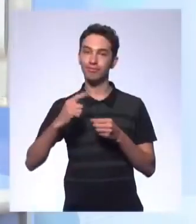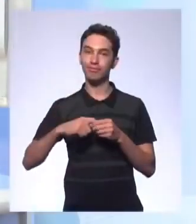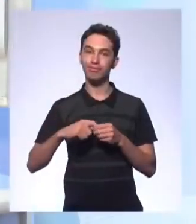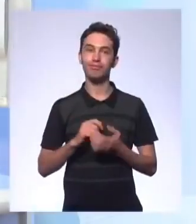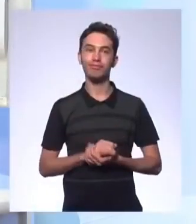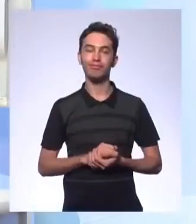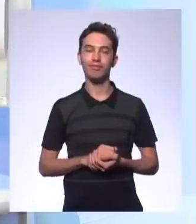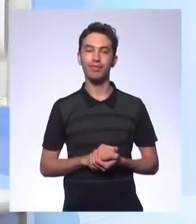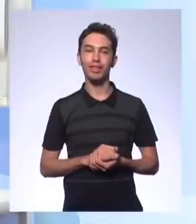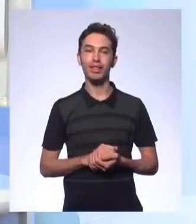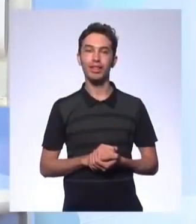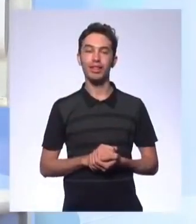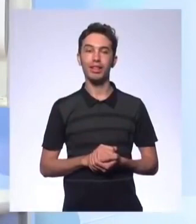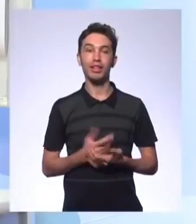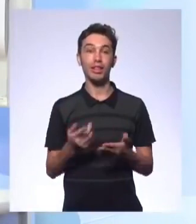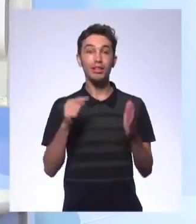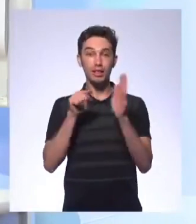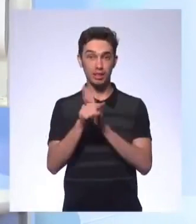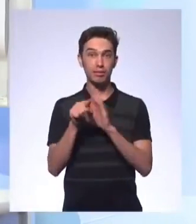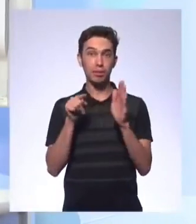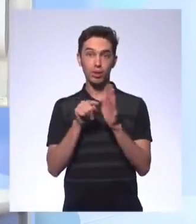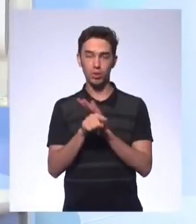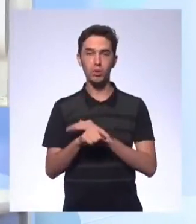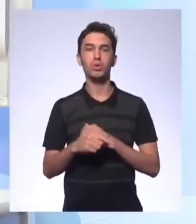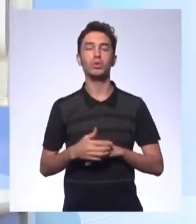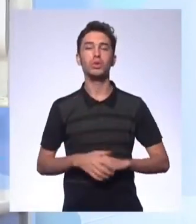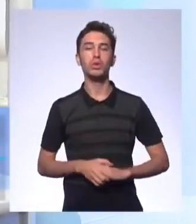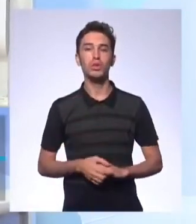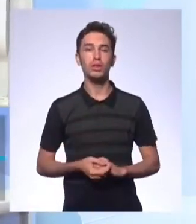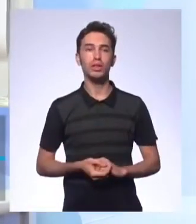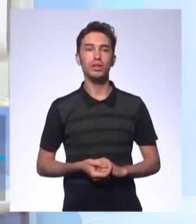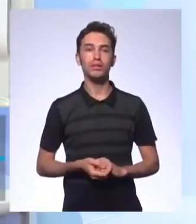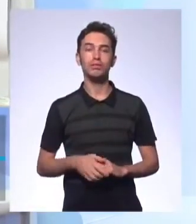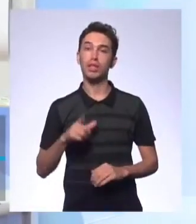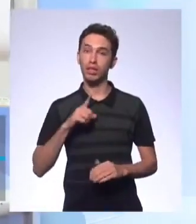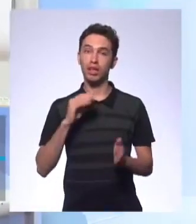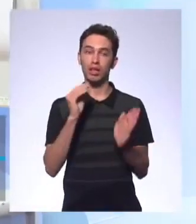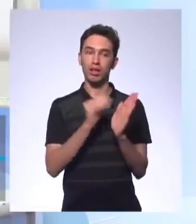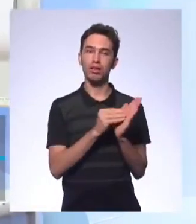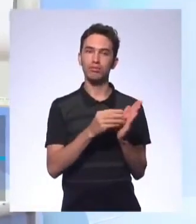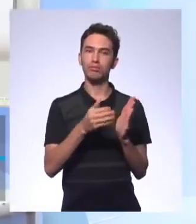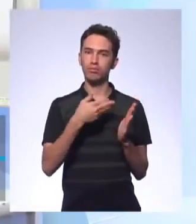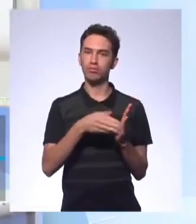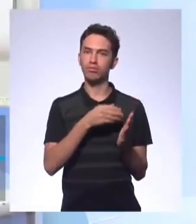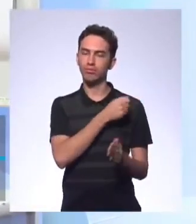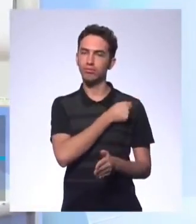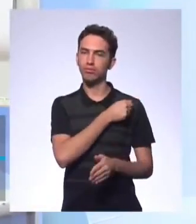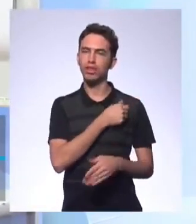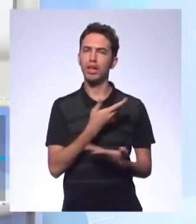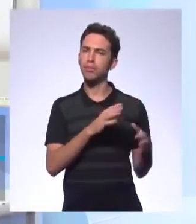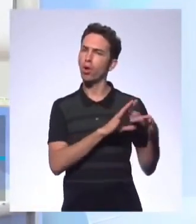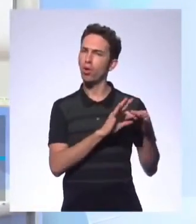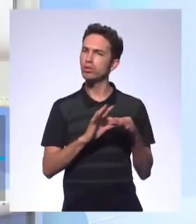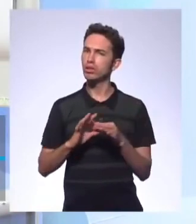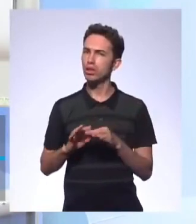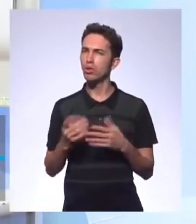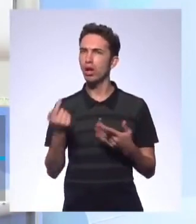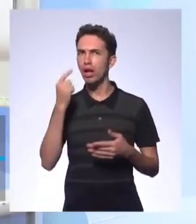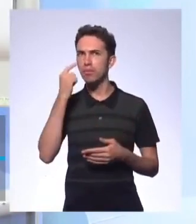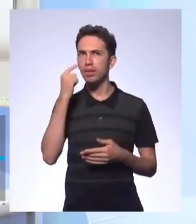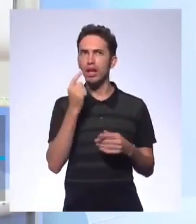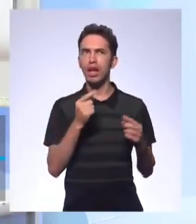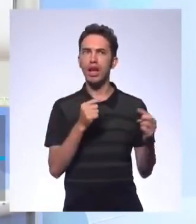Voltamos. Então, assim, essas questões que nós estamos passando agora, que estão no caderno do aluno, é para contextualizar mesmo a relação